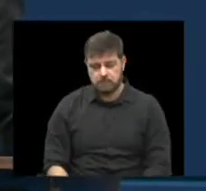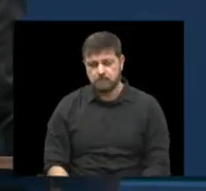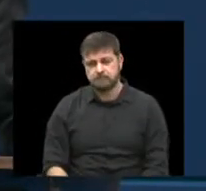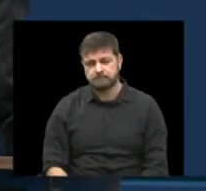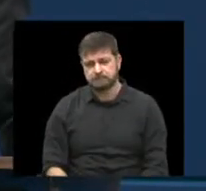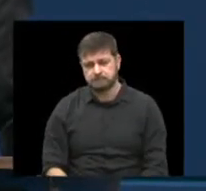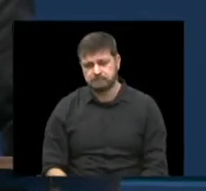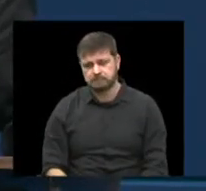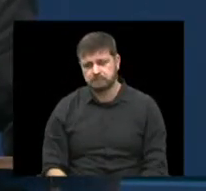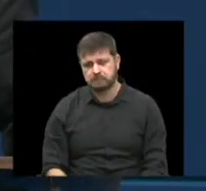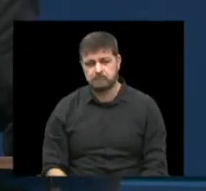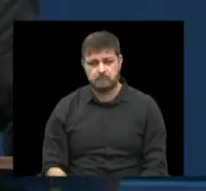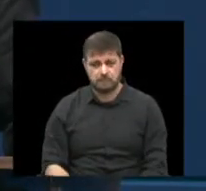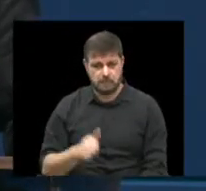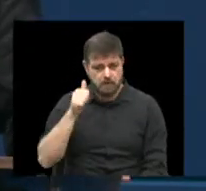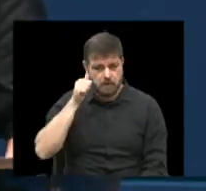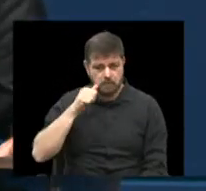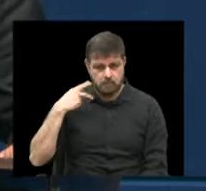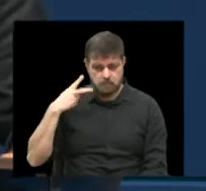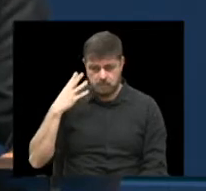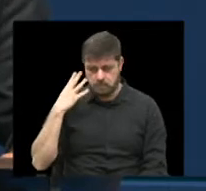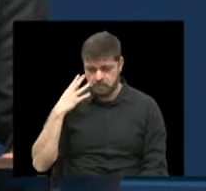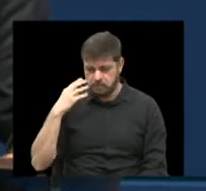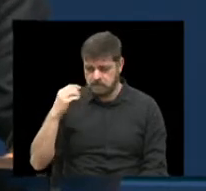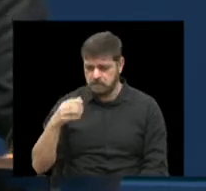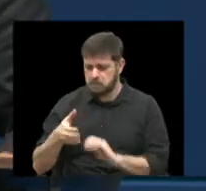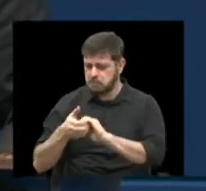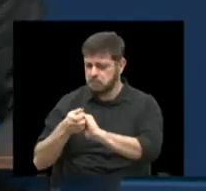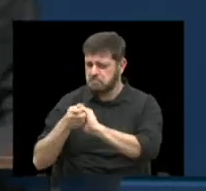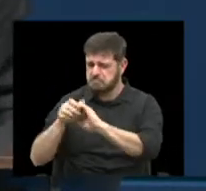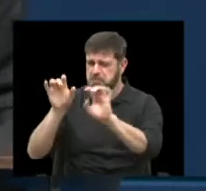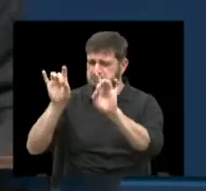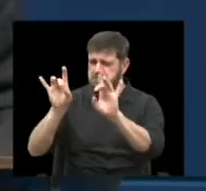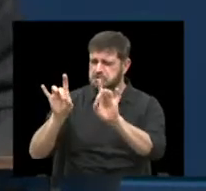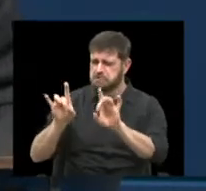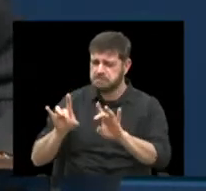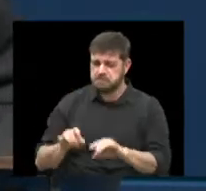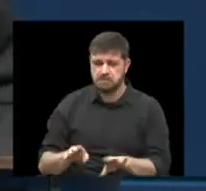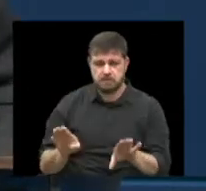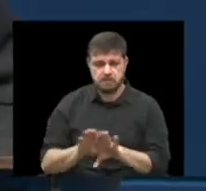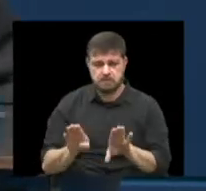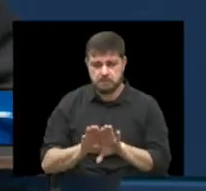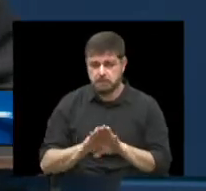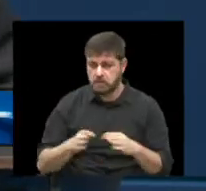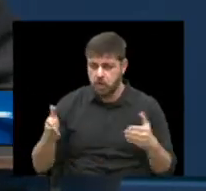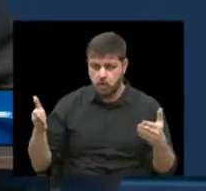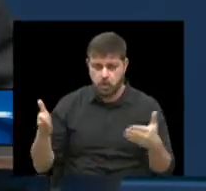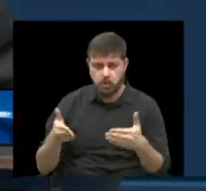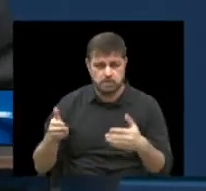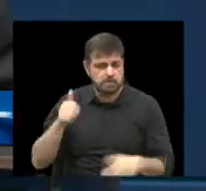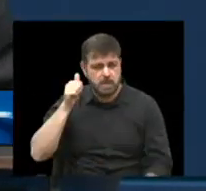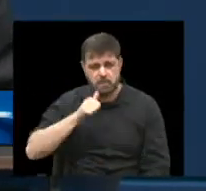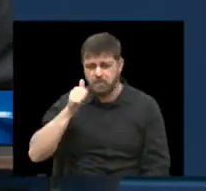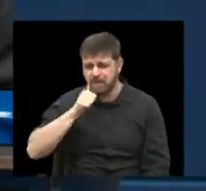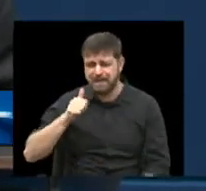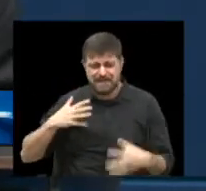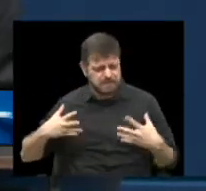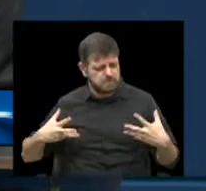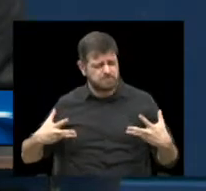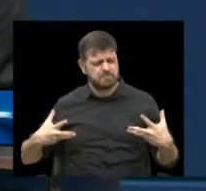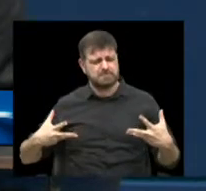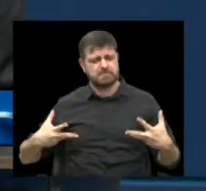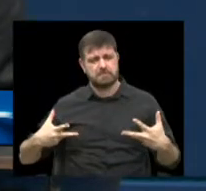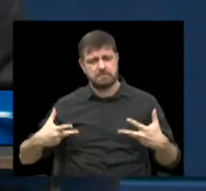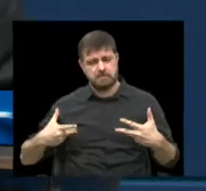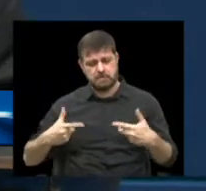especial a vereadora Mariana Conte, o qual eu cumprimento hoje todas as mulheres